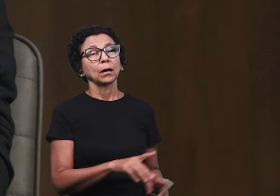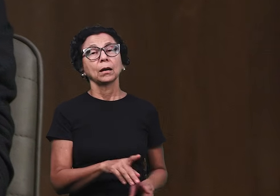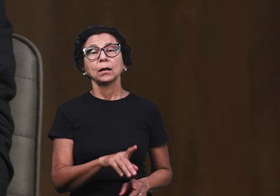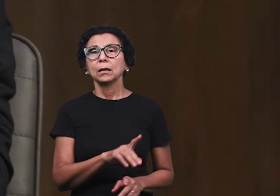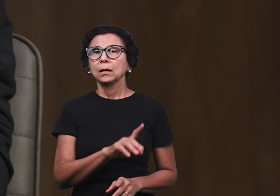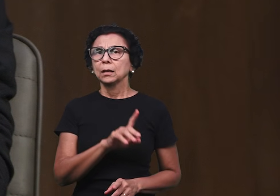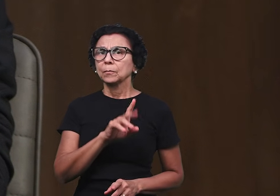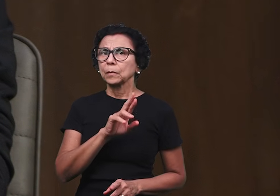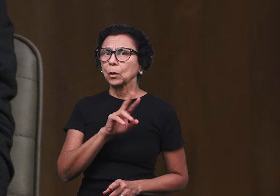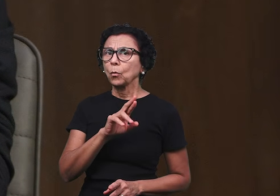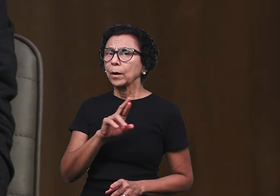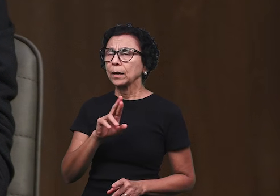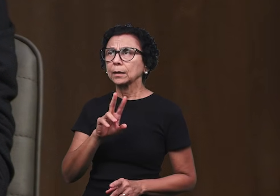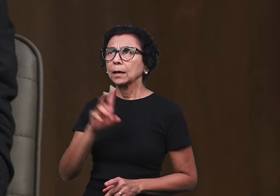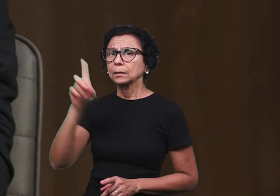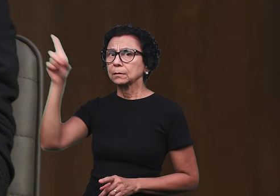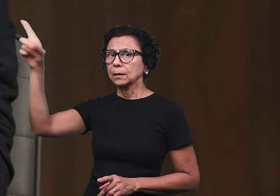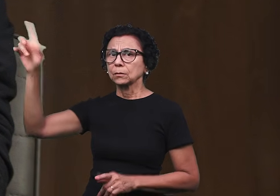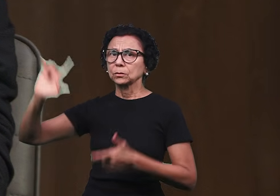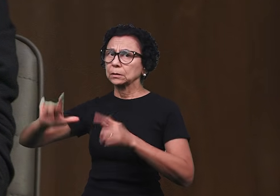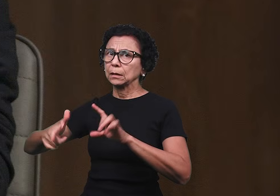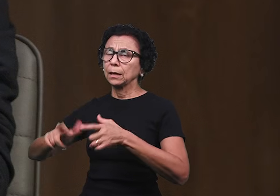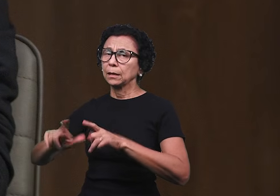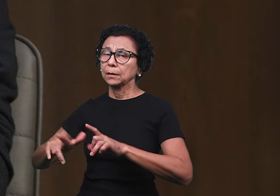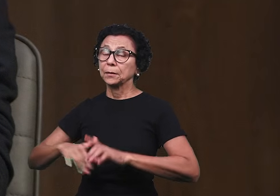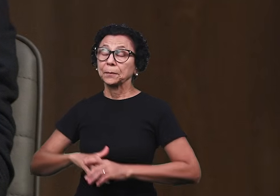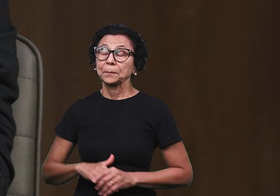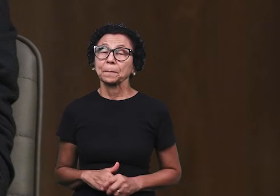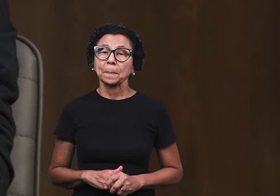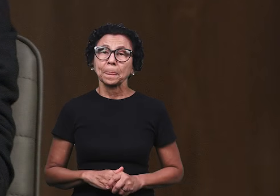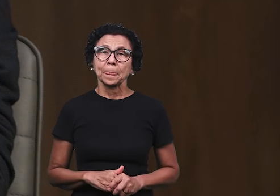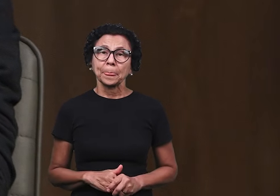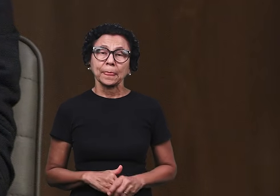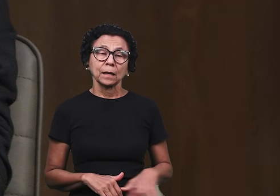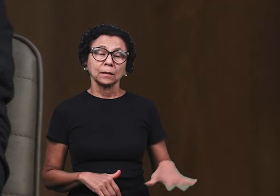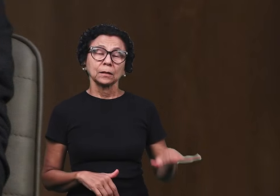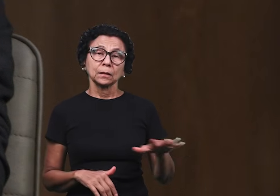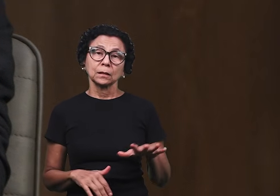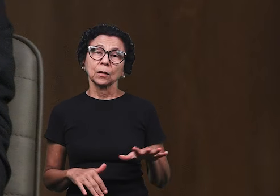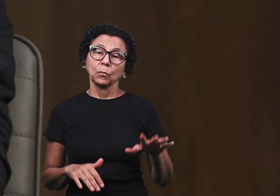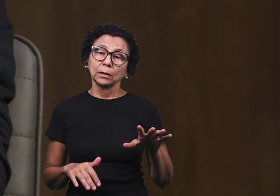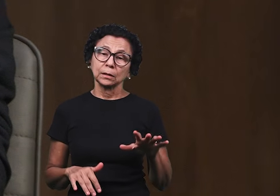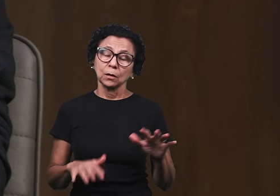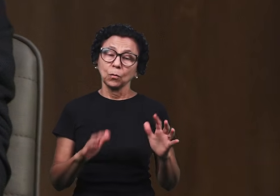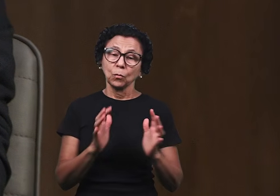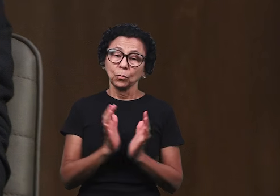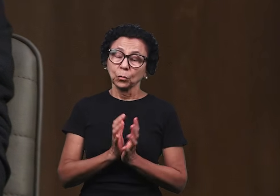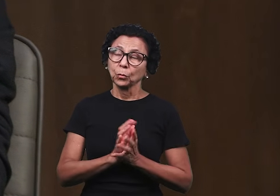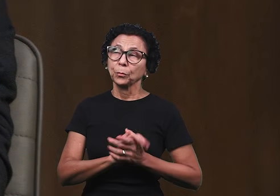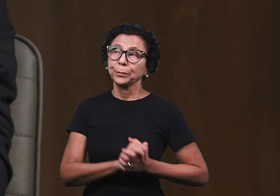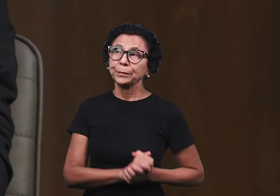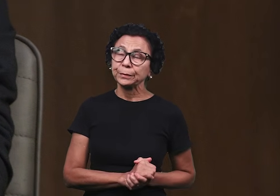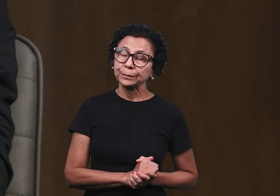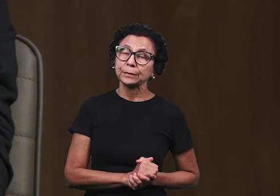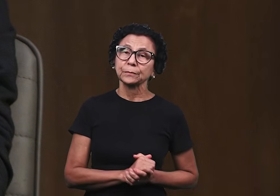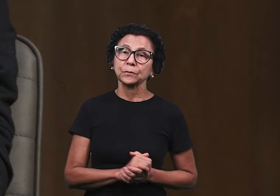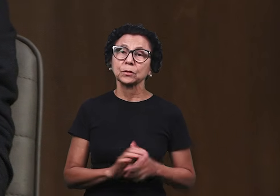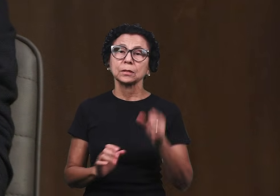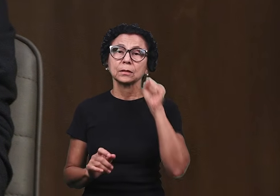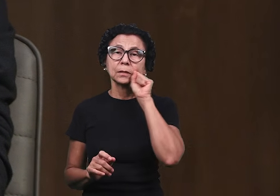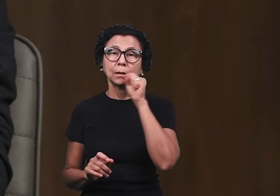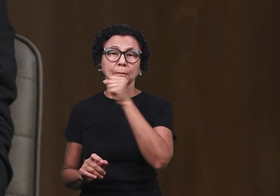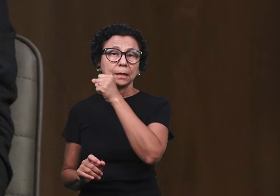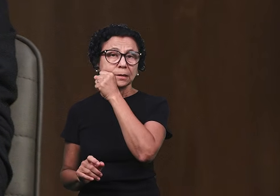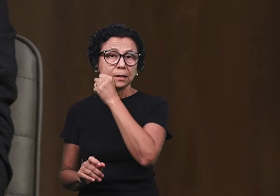Israel. E aí, em Samaria, então, haviam aqueles que cultuavam o Deus de Israel, mas também haviam aqueles